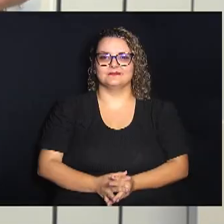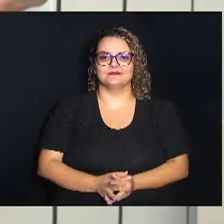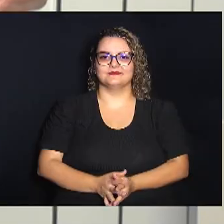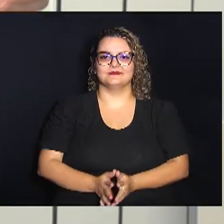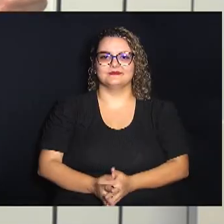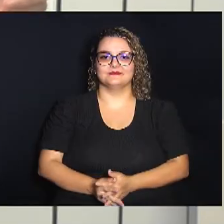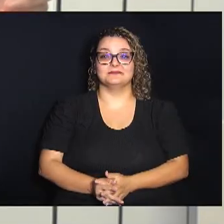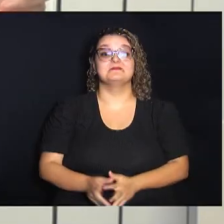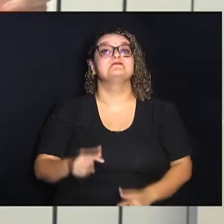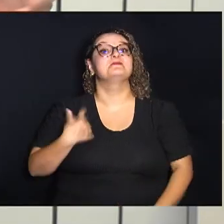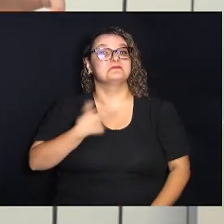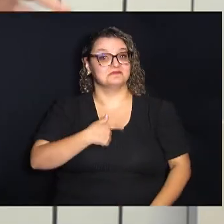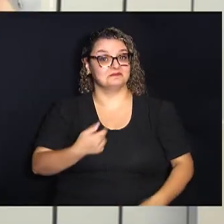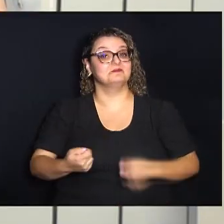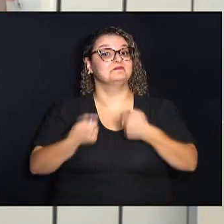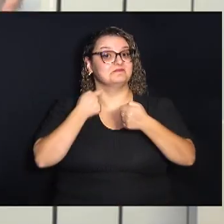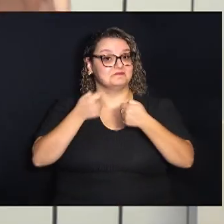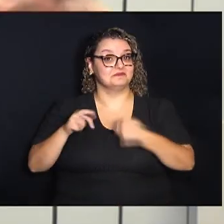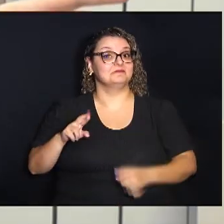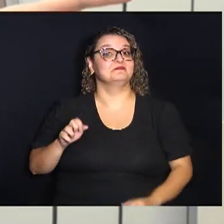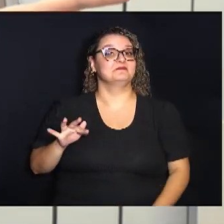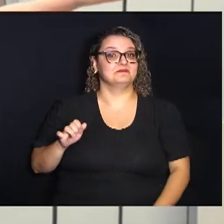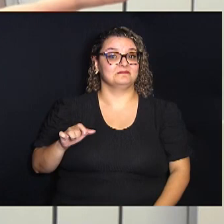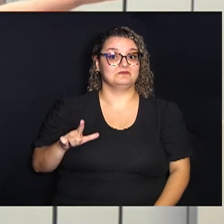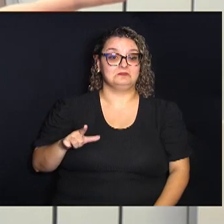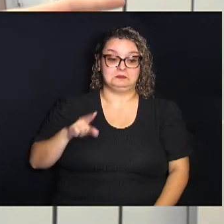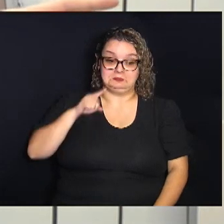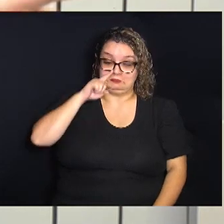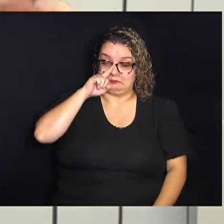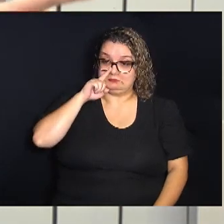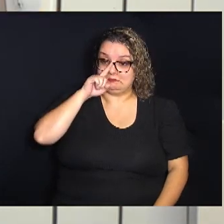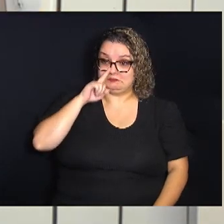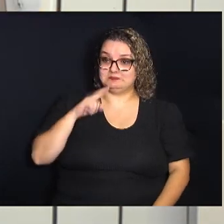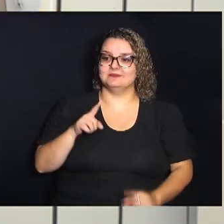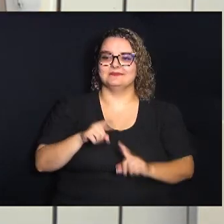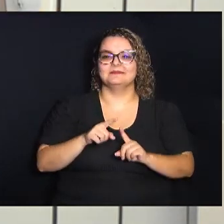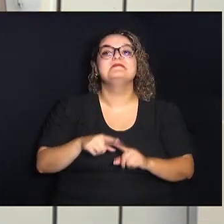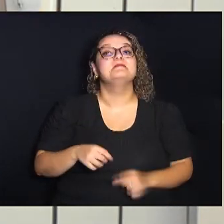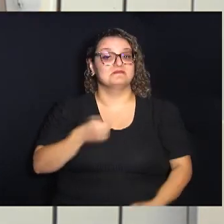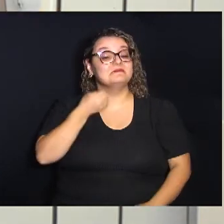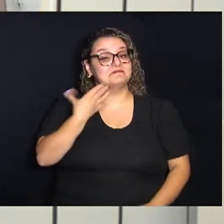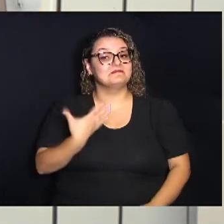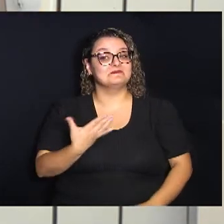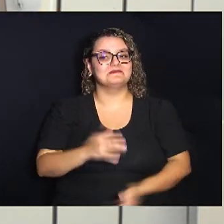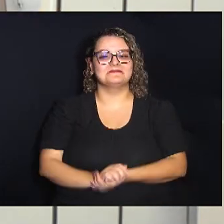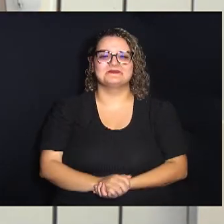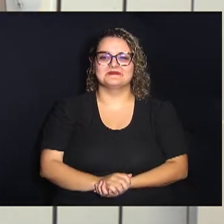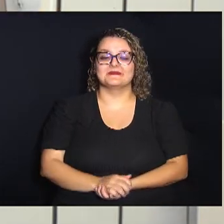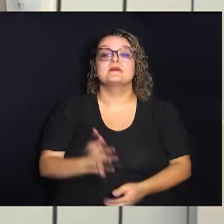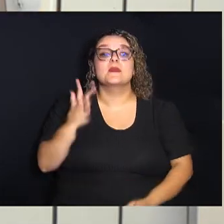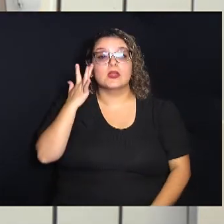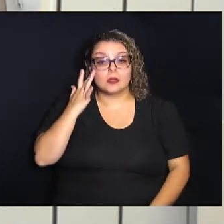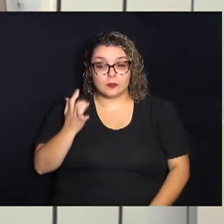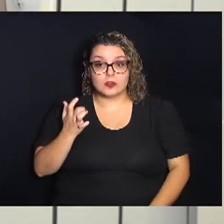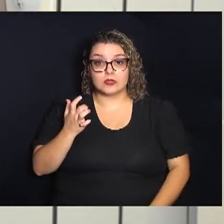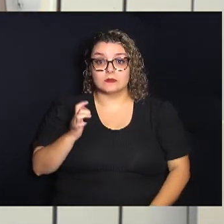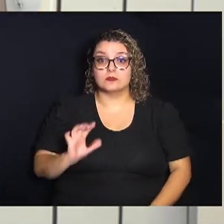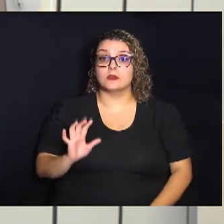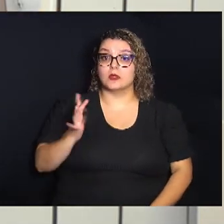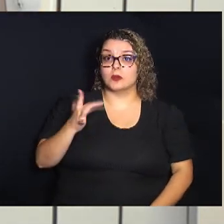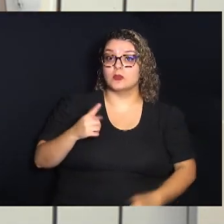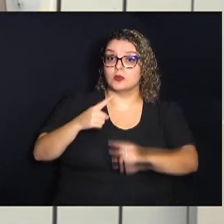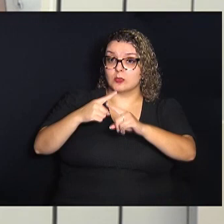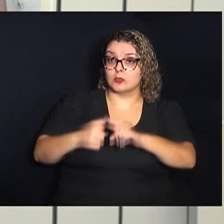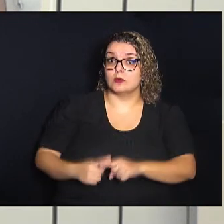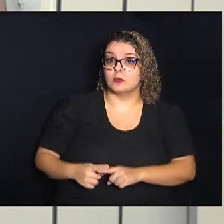E o nosso repórter Rafael Turati se arriscou na modalidade, hein? Mandou bem. Olha só, amanhã acontece um torneio de